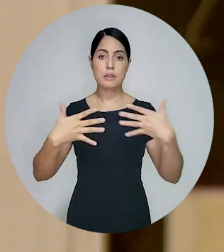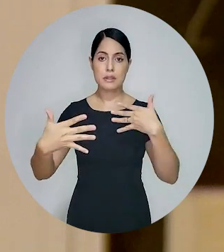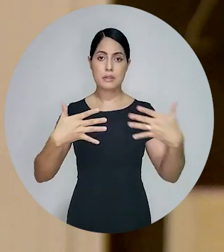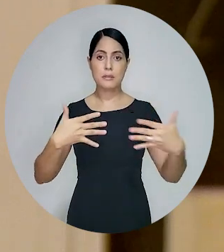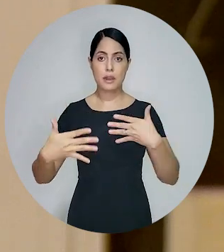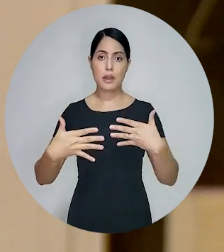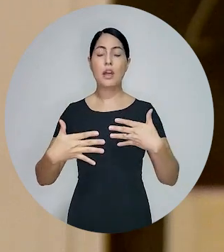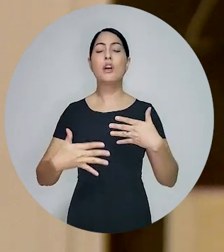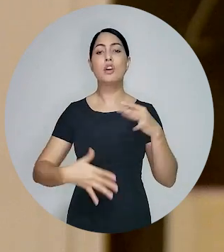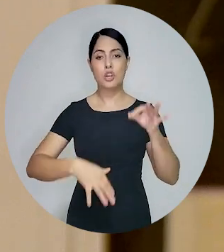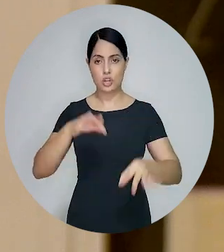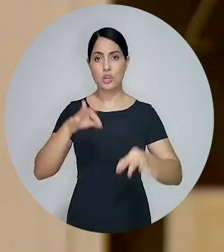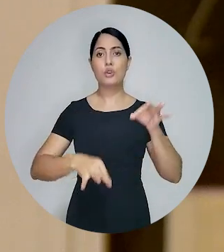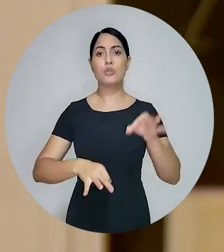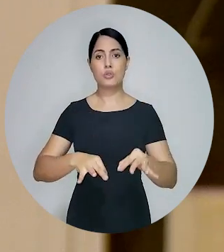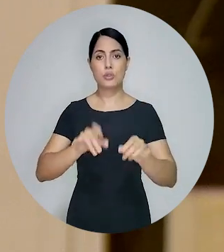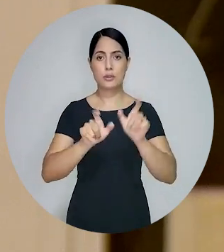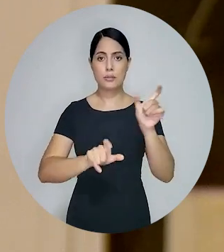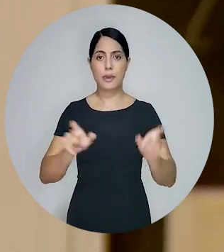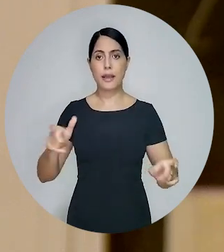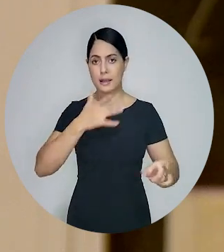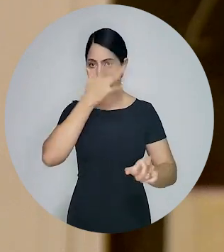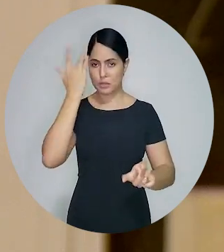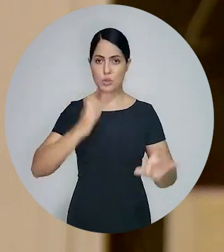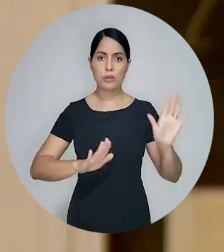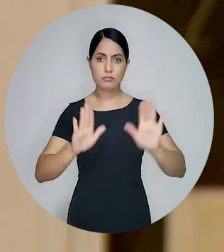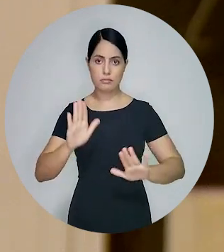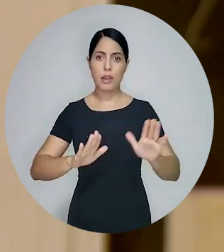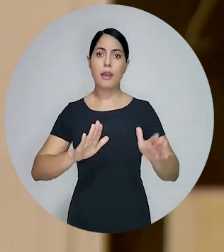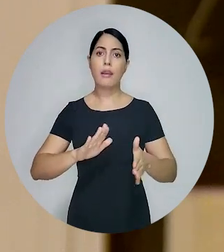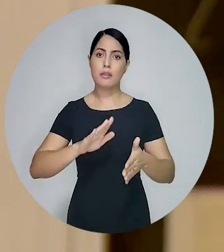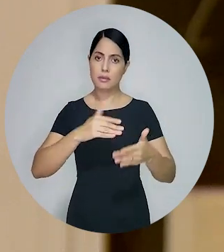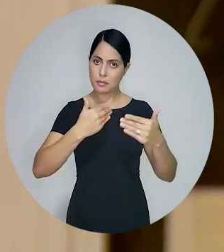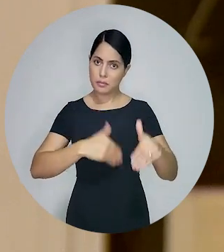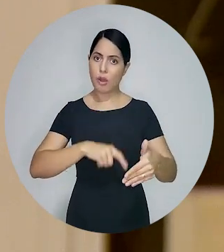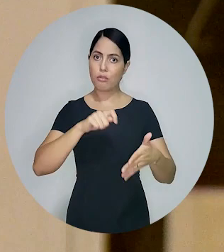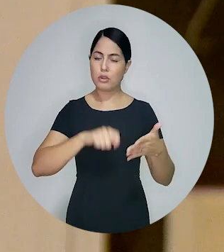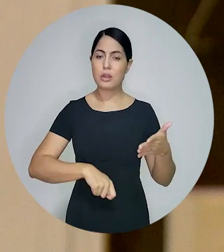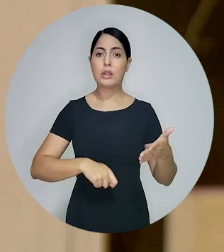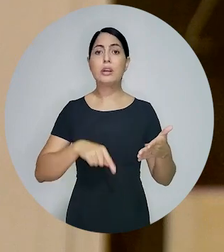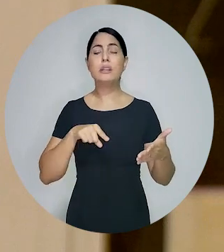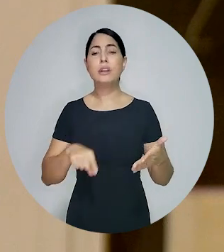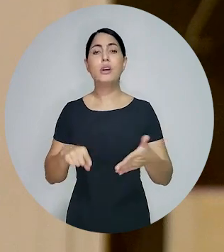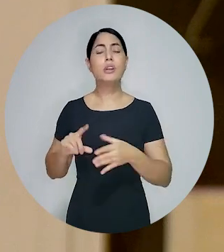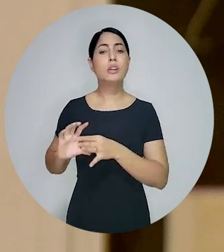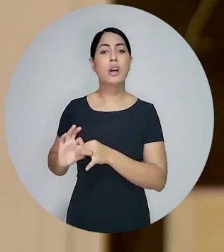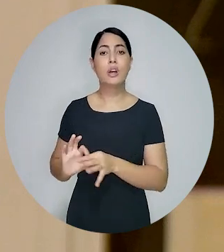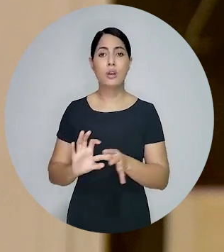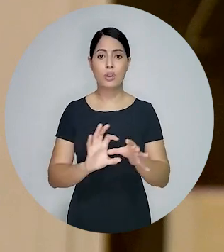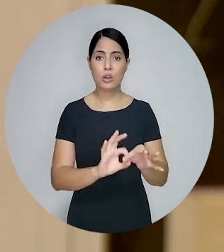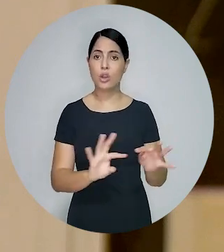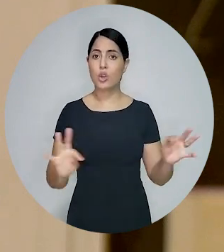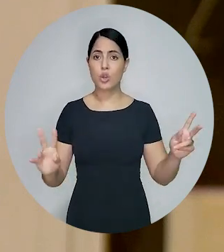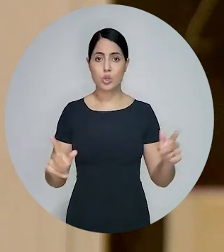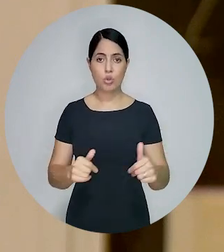mais transparente e justa para os candidatos. A ordem tem esse desejo de receber esses